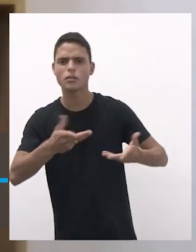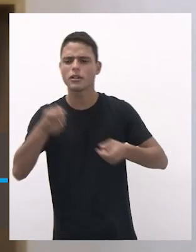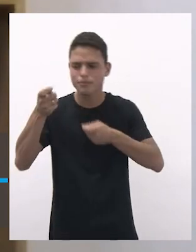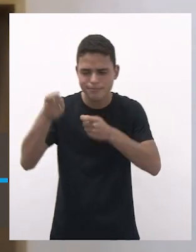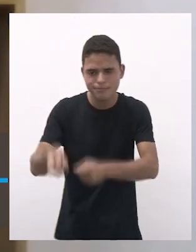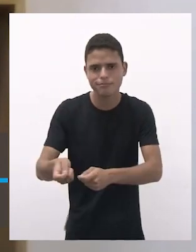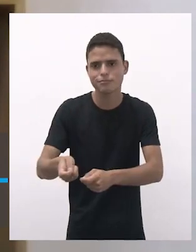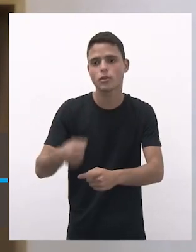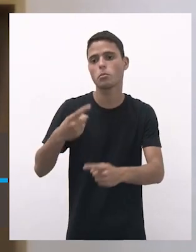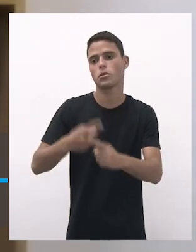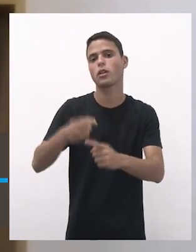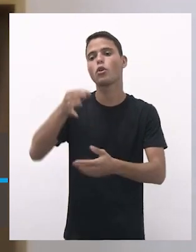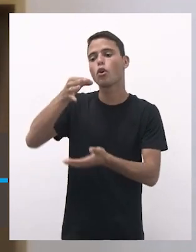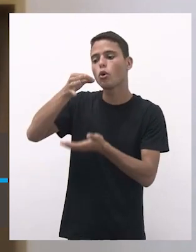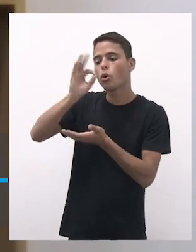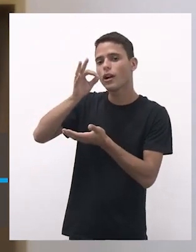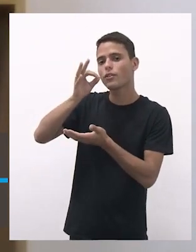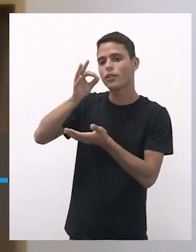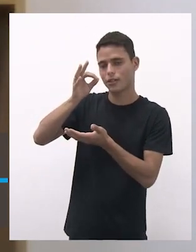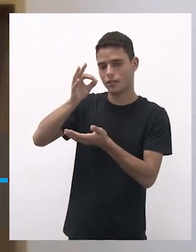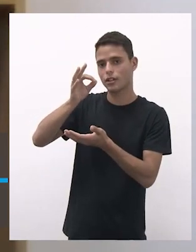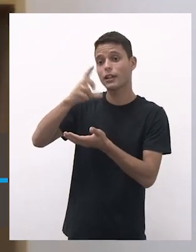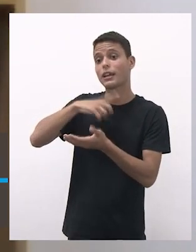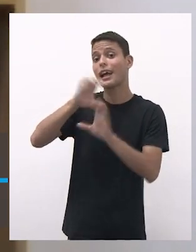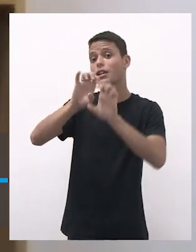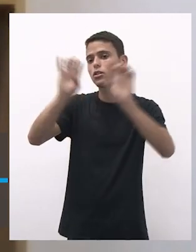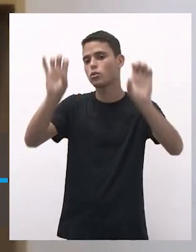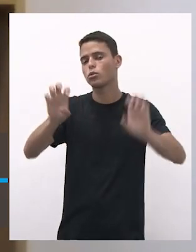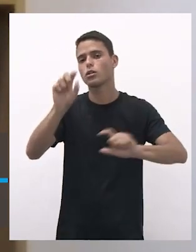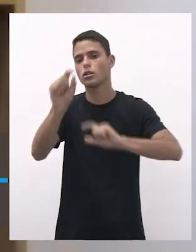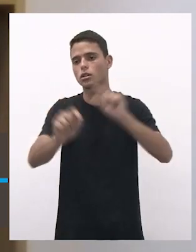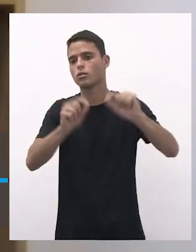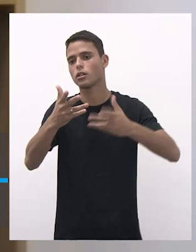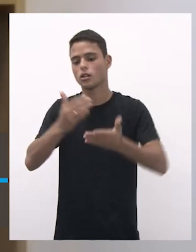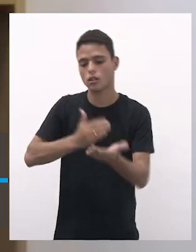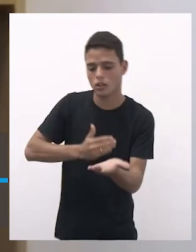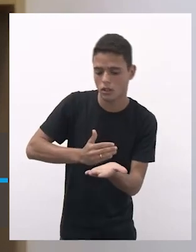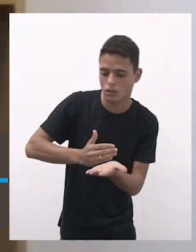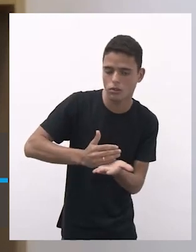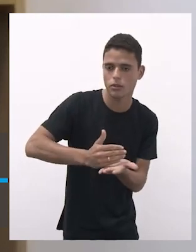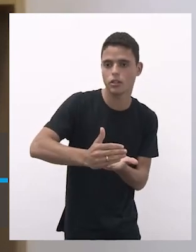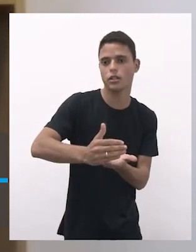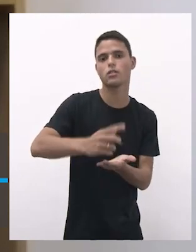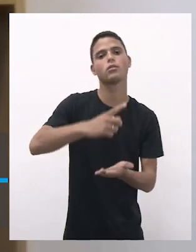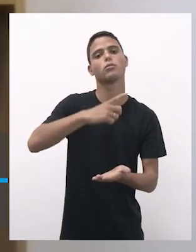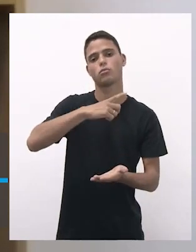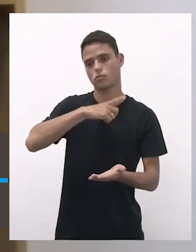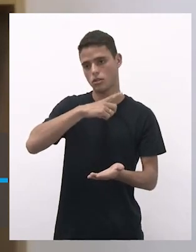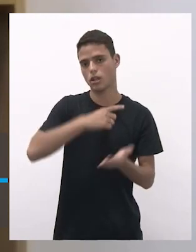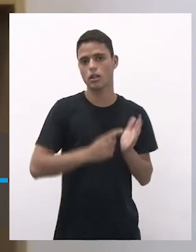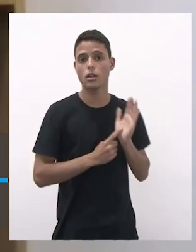obrigatoriedade? Porque o café, ele tem uma estrutura assim. No início há uma explanação feita por mim ou por